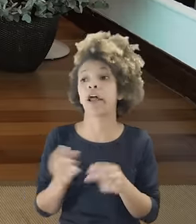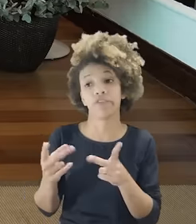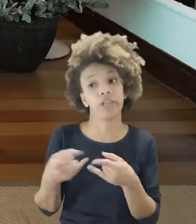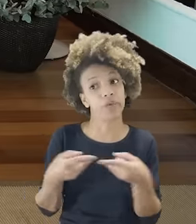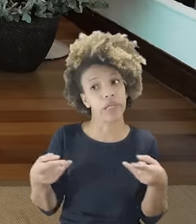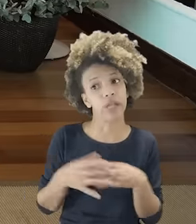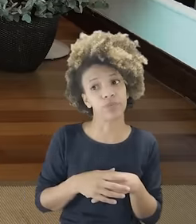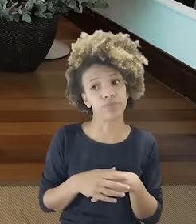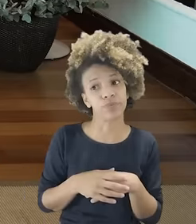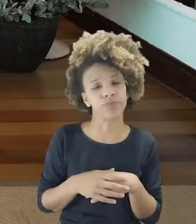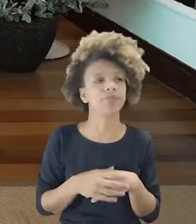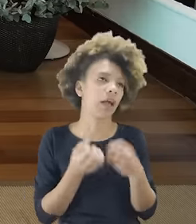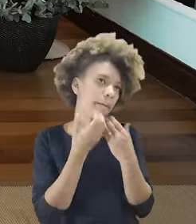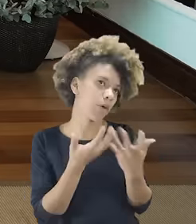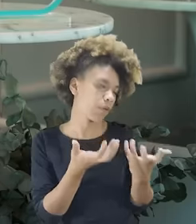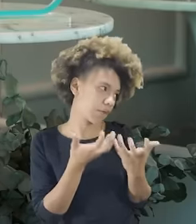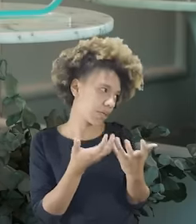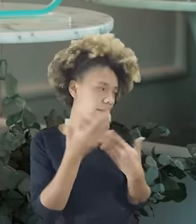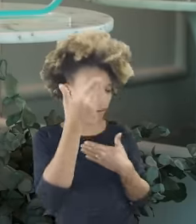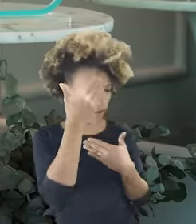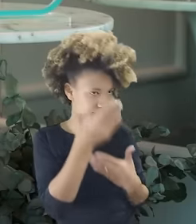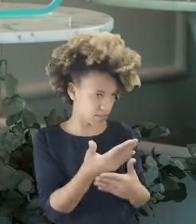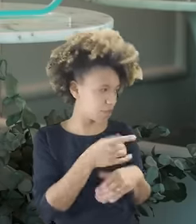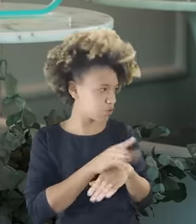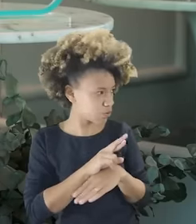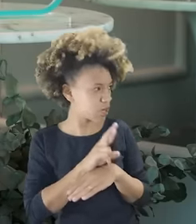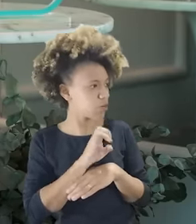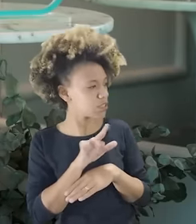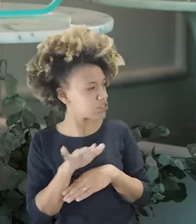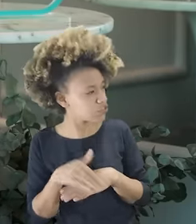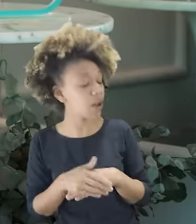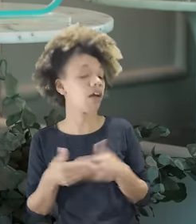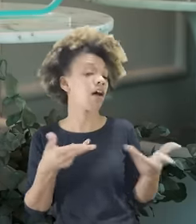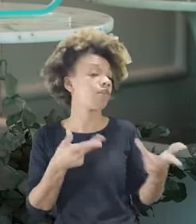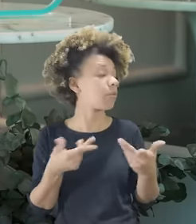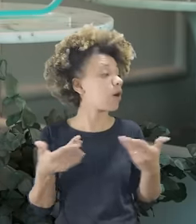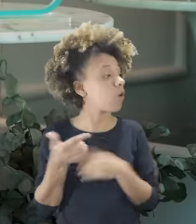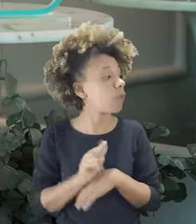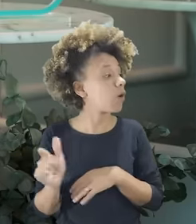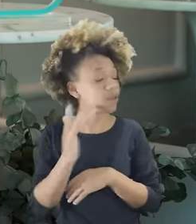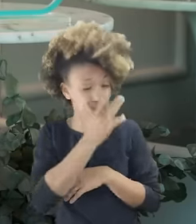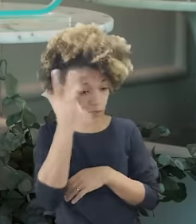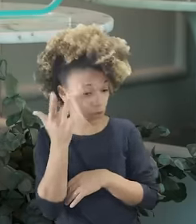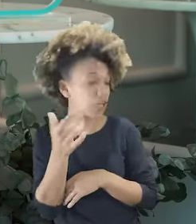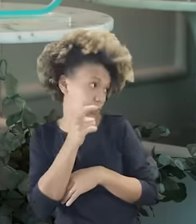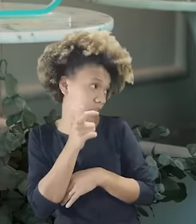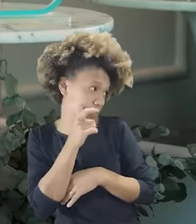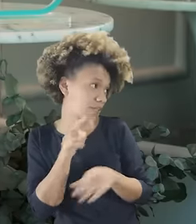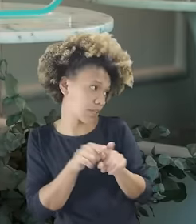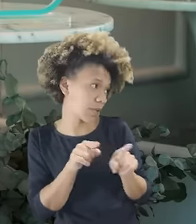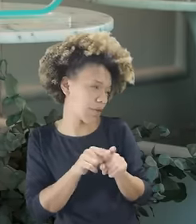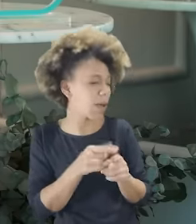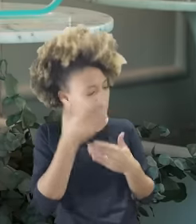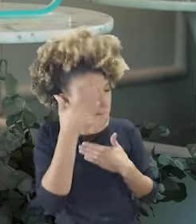né entendi bom eu queria agradecer a doutora Rosângela eu vou chamar aqui agora uma outra pessoa que eu tô muito